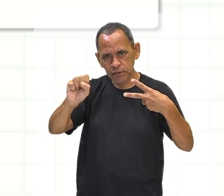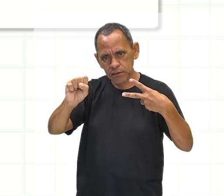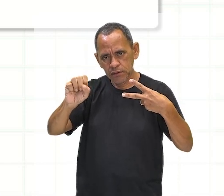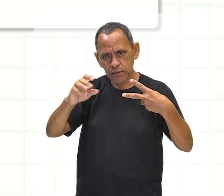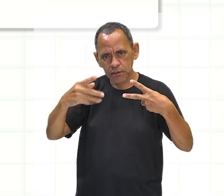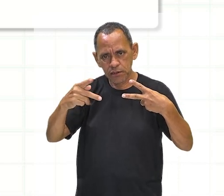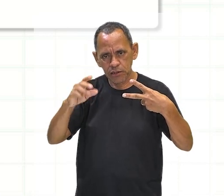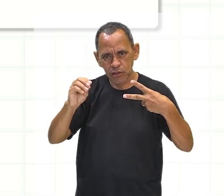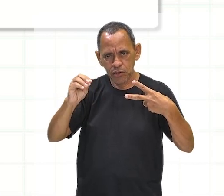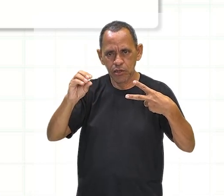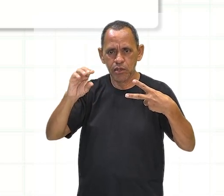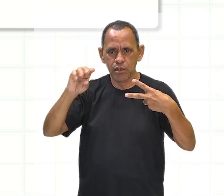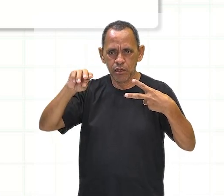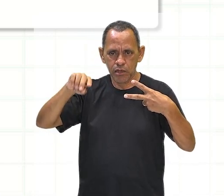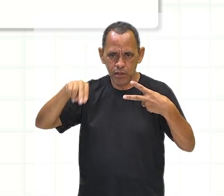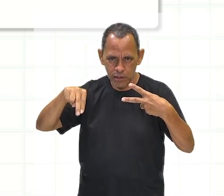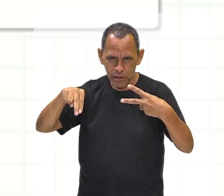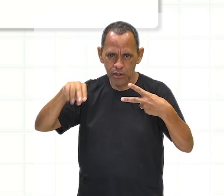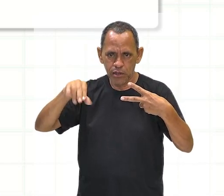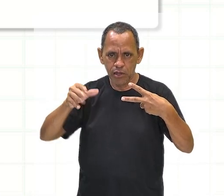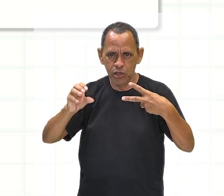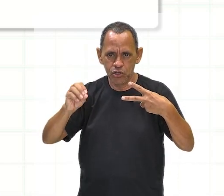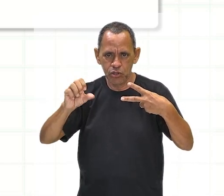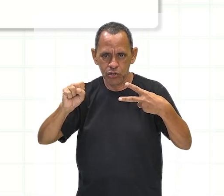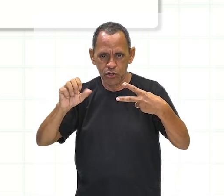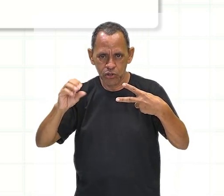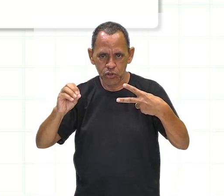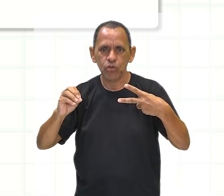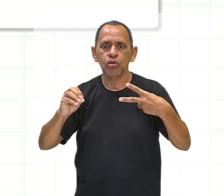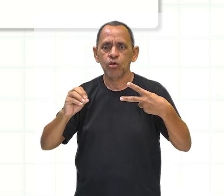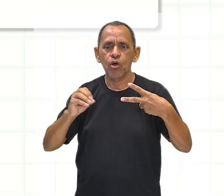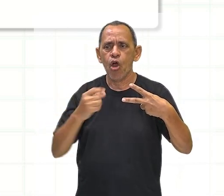consegue observar aí um recorte, né, que foi feito aí